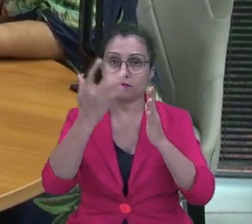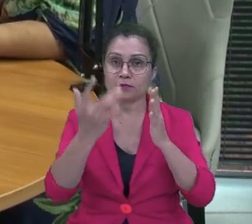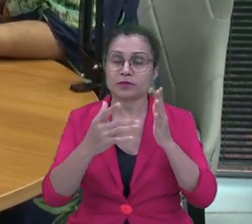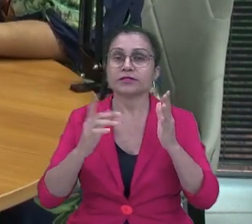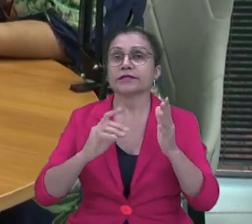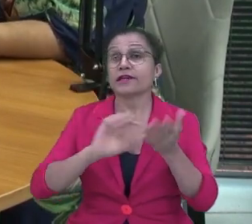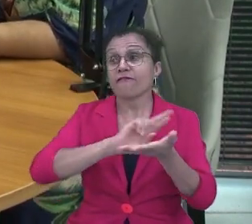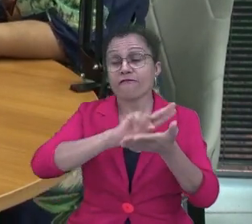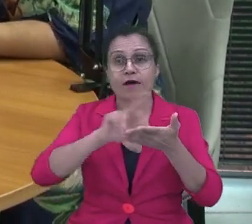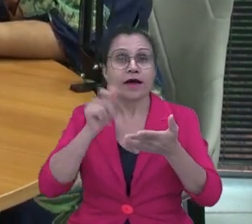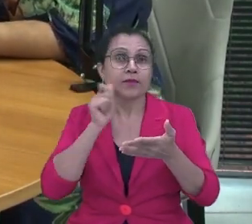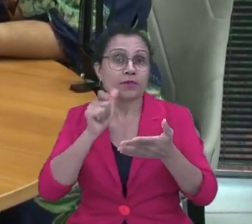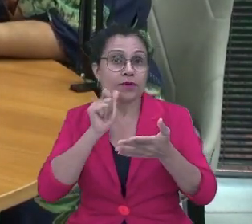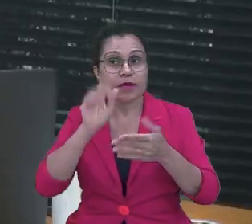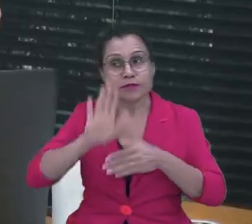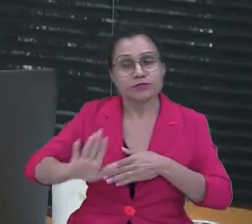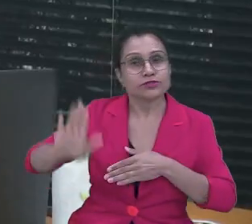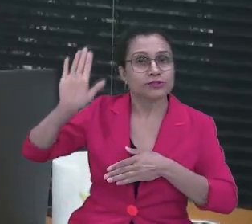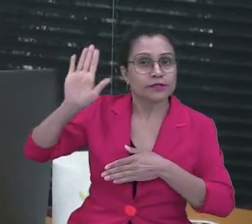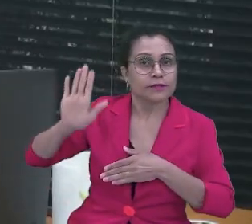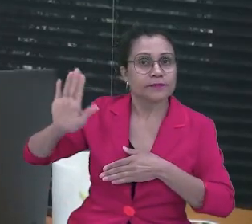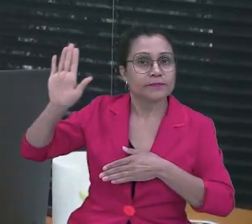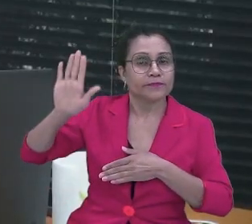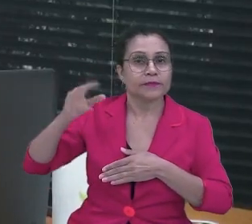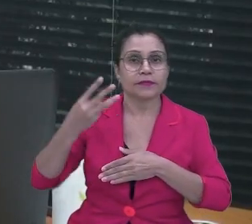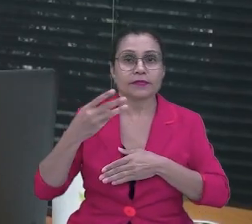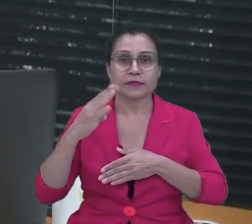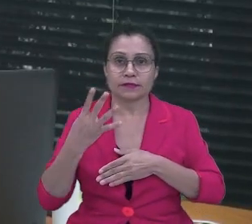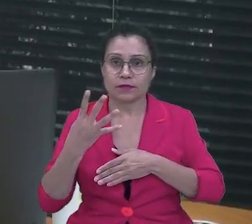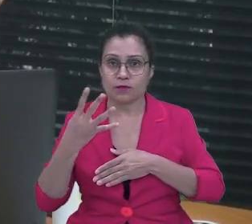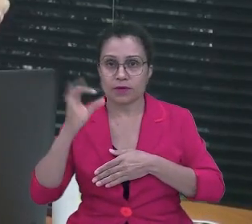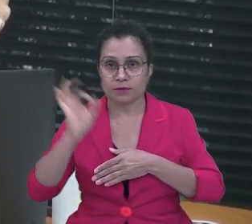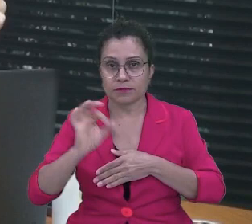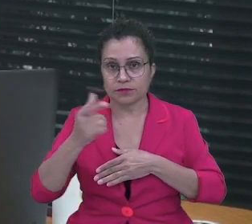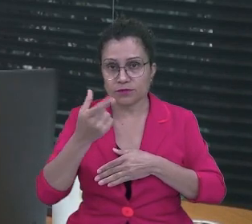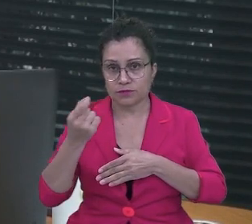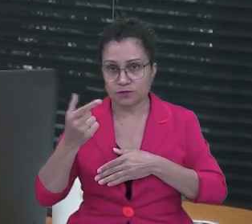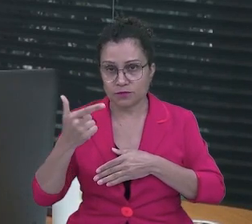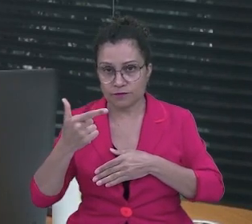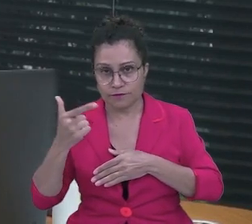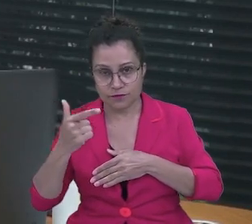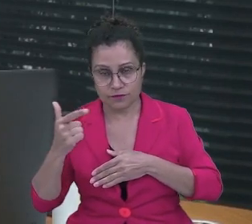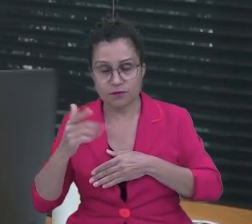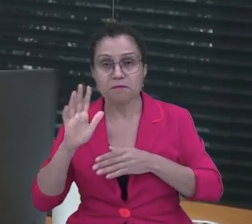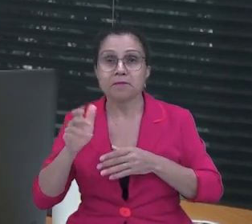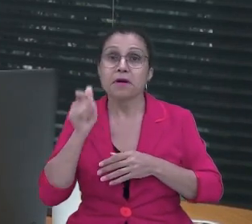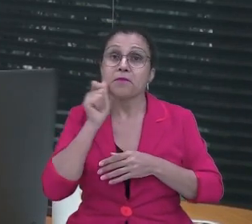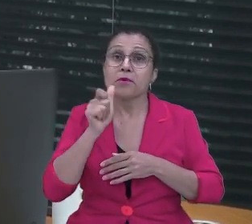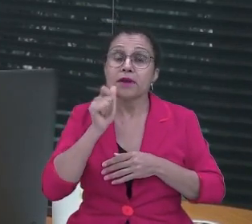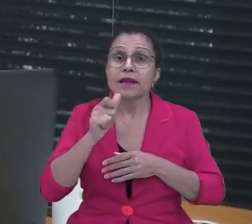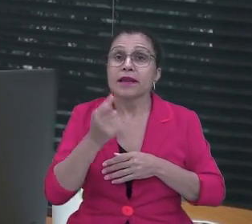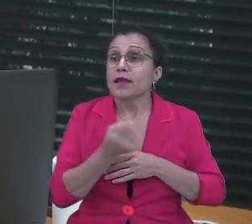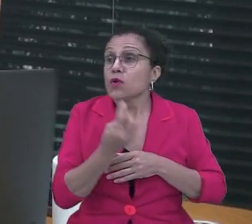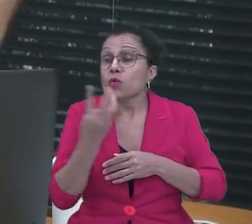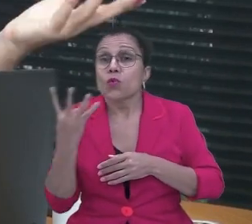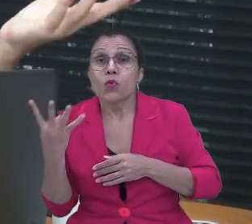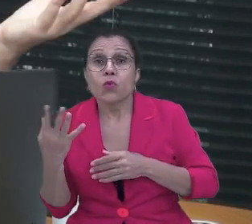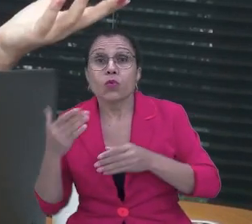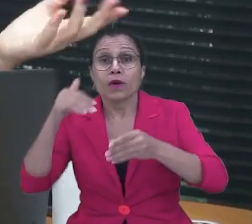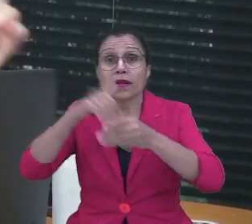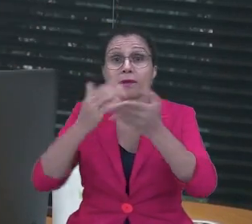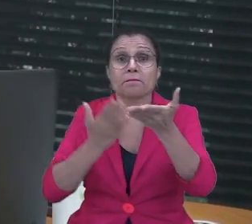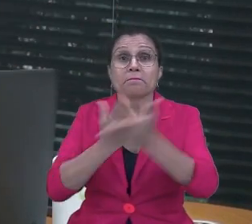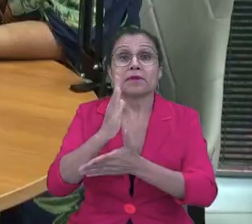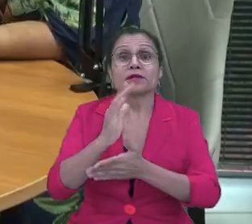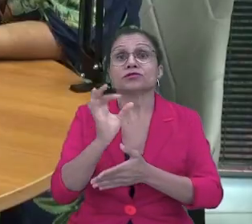mulheres, né, com candidaturas, 34% em 2022, mas o número de mulheres eleitas não passa